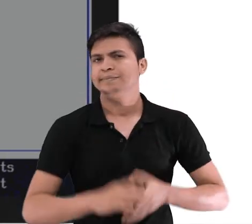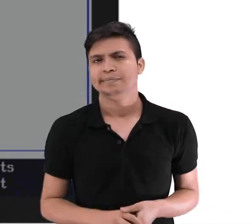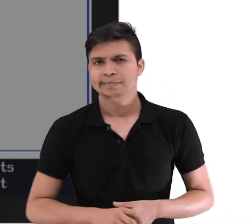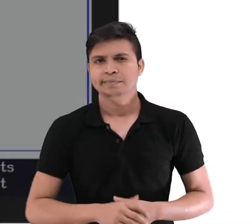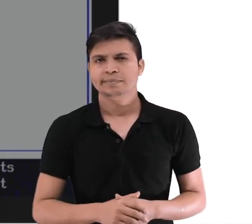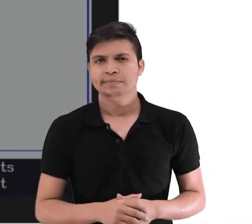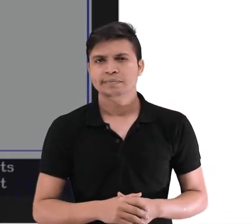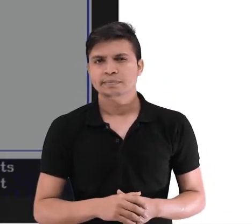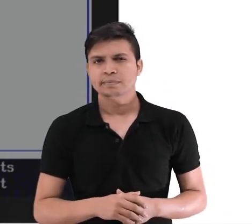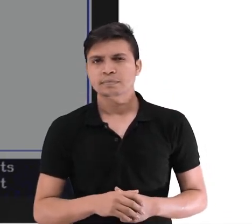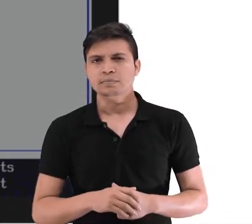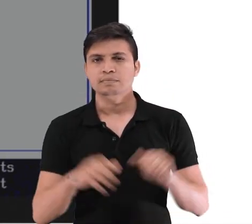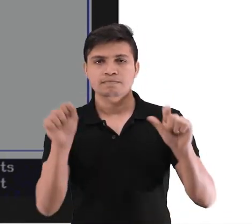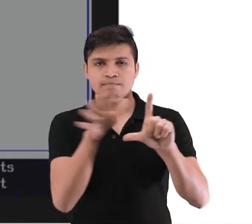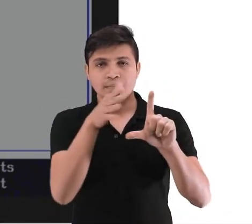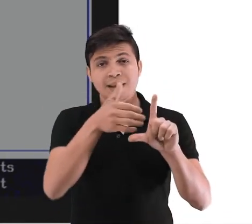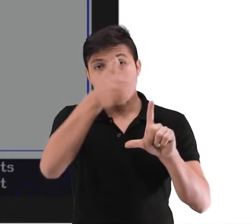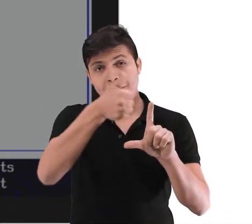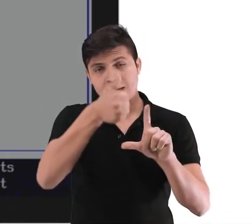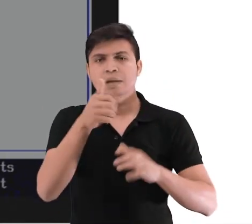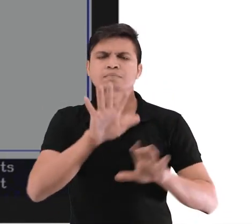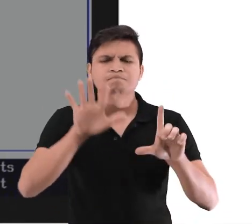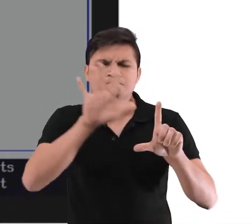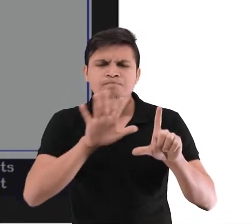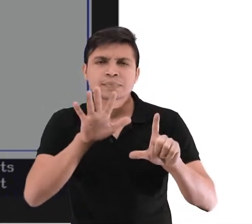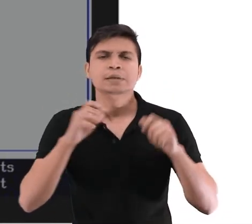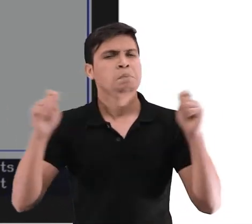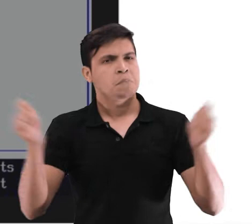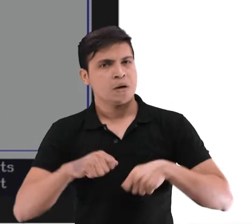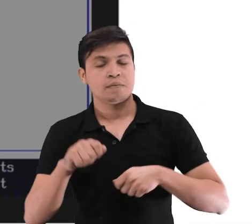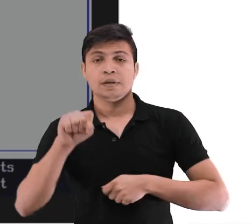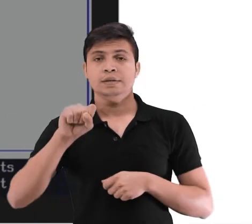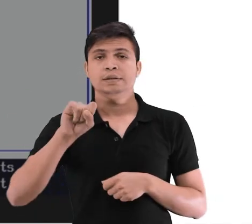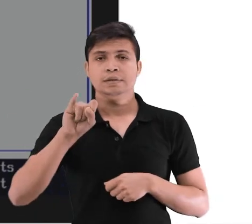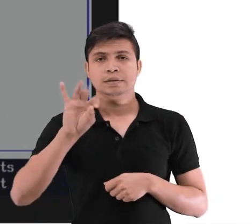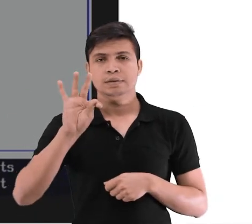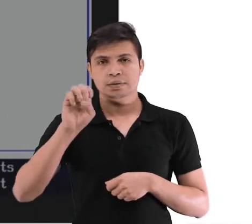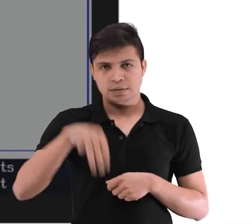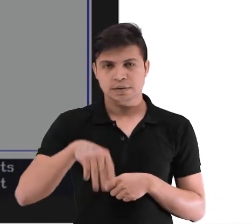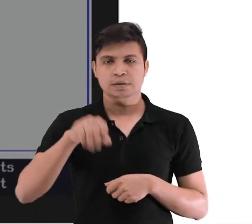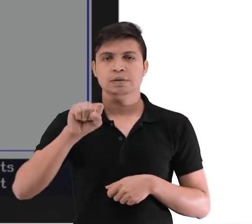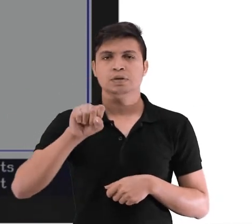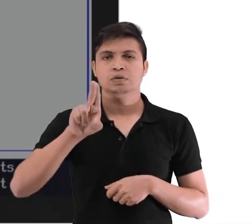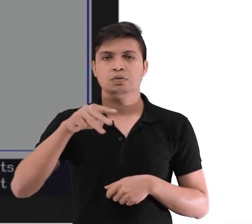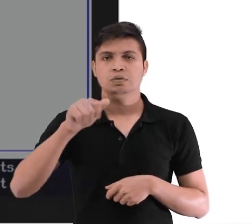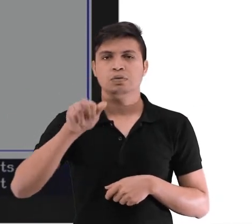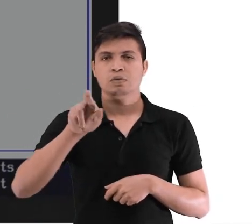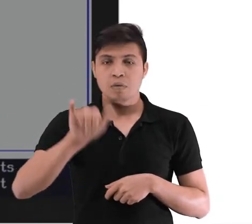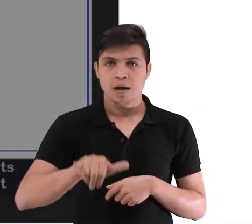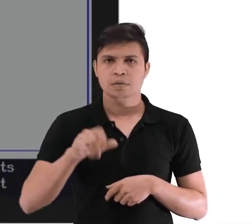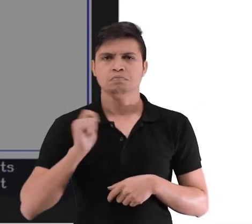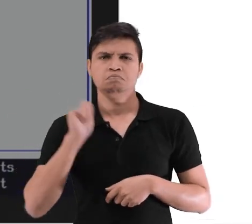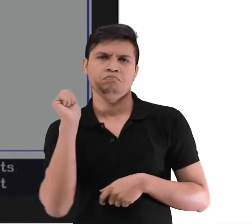Na primeira aba, Main, nós podemos ver System Summary. A gente pode clicar